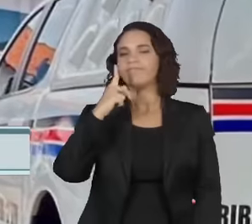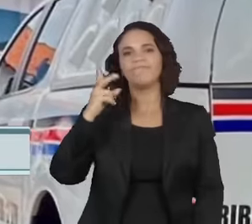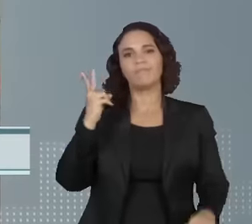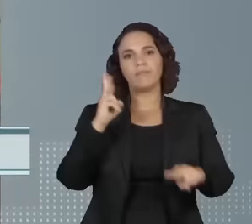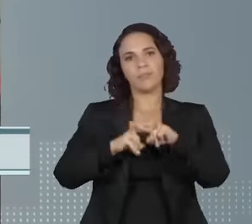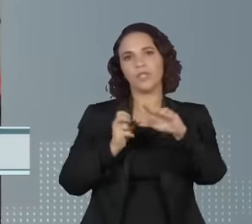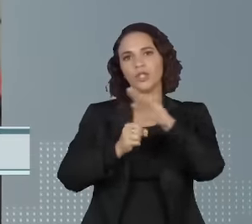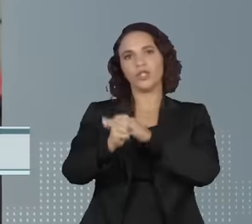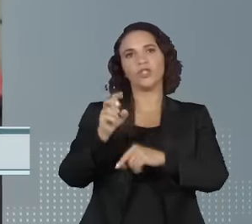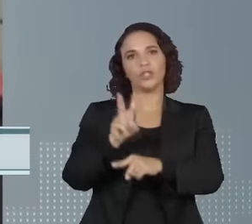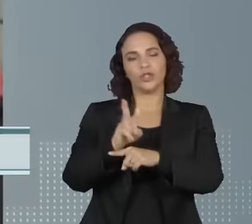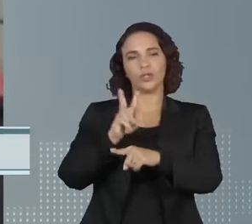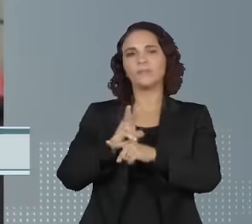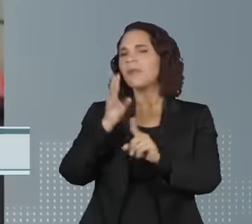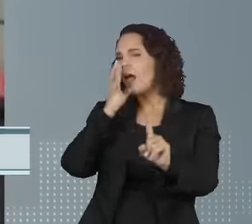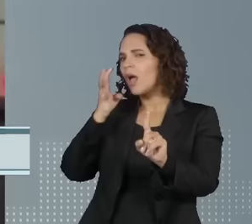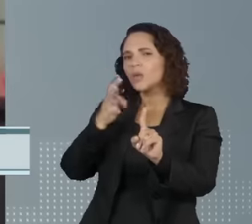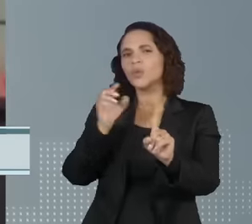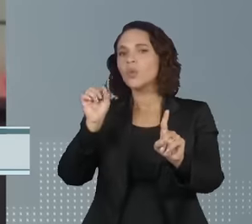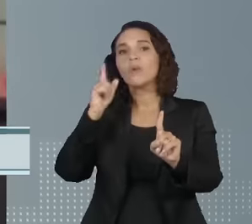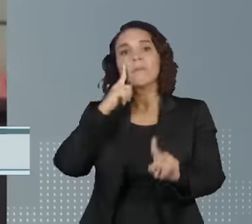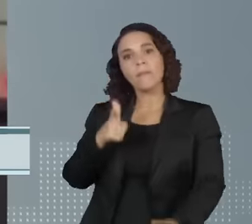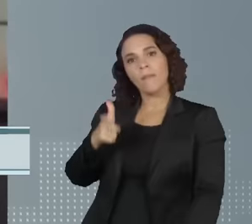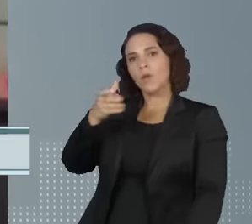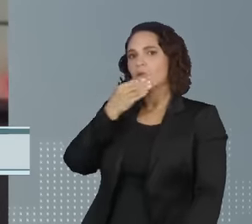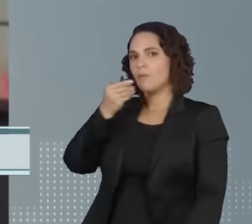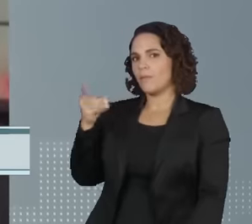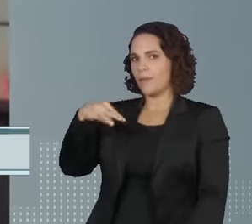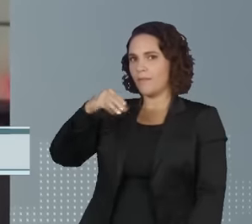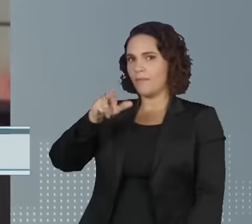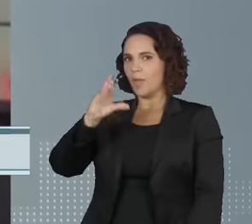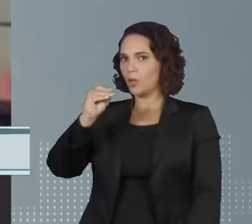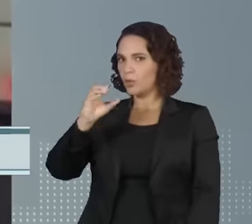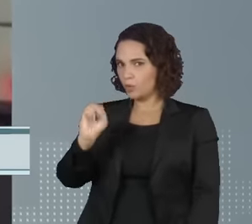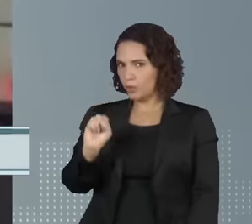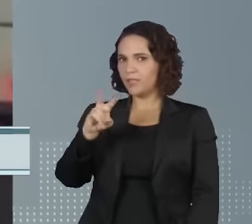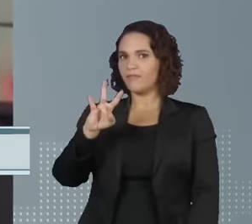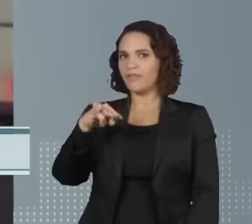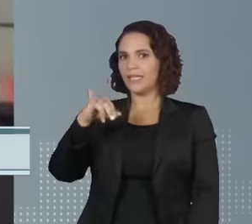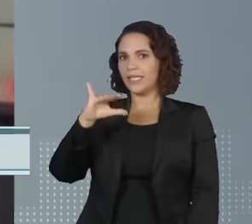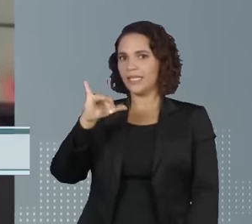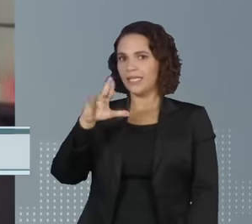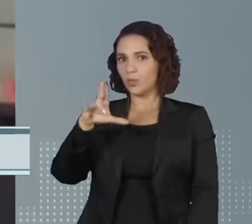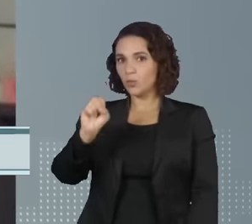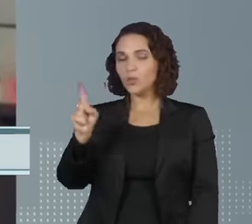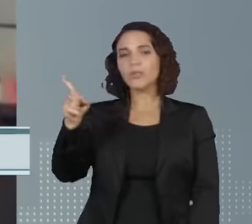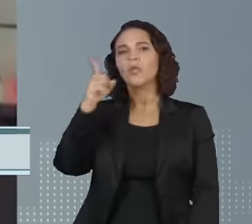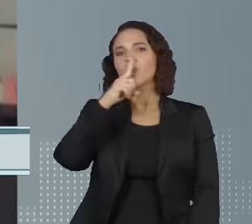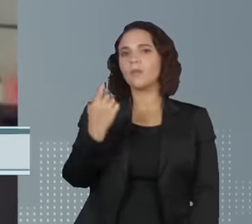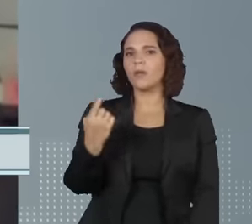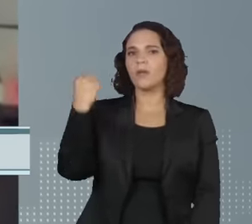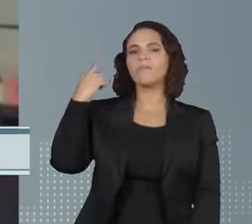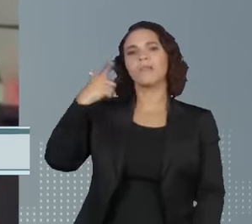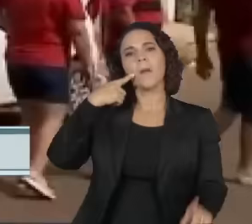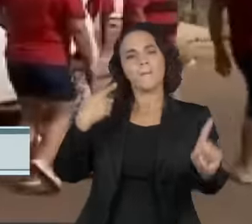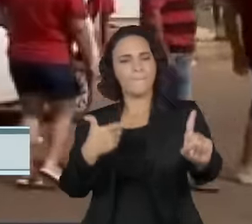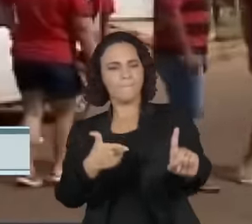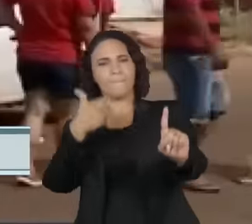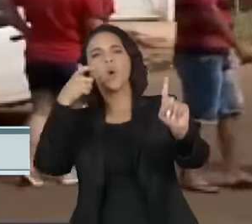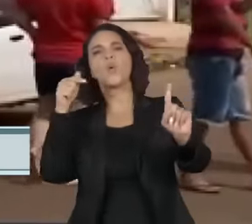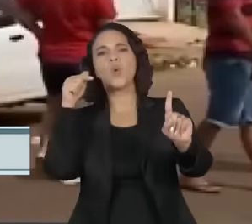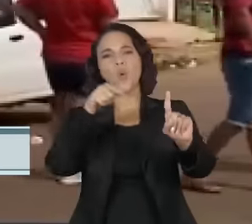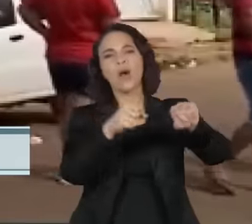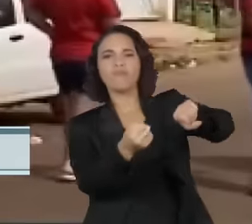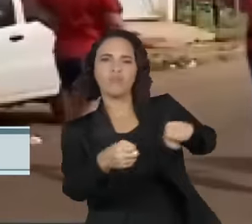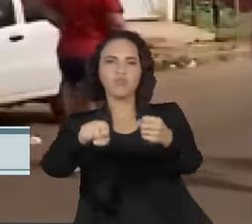ontem ela é acusada de matar Marcos Vinícius da Silva no domingo passado com um tiro nas costas na